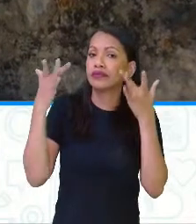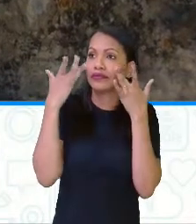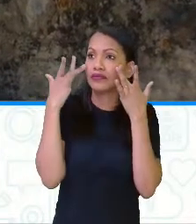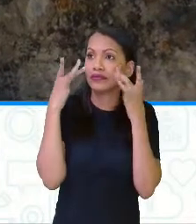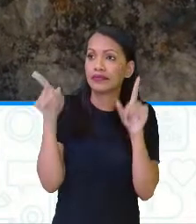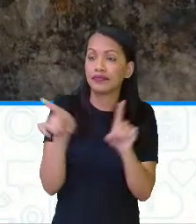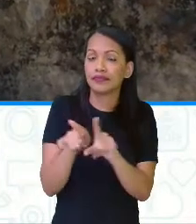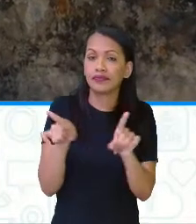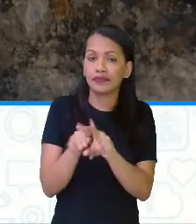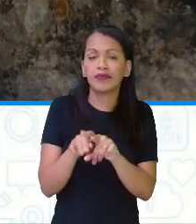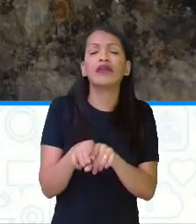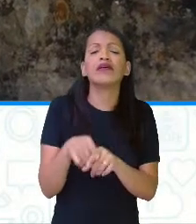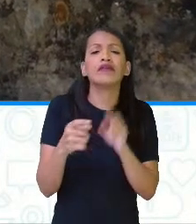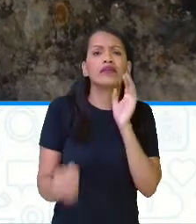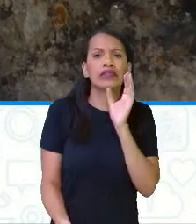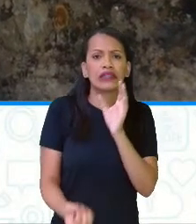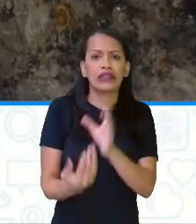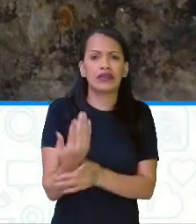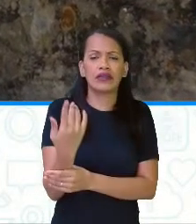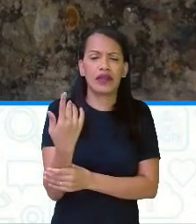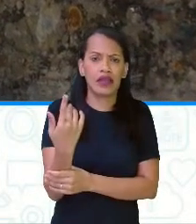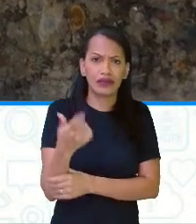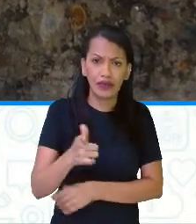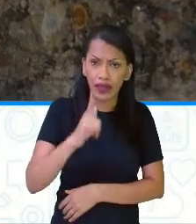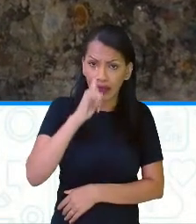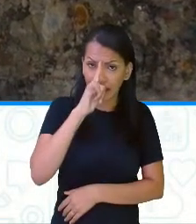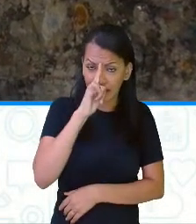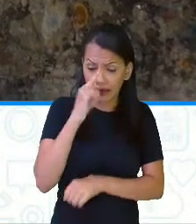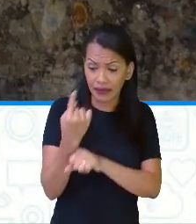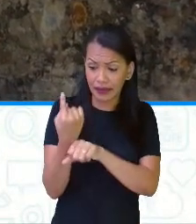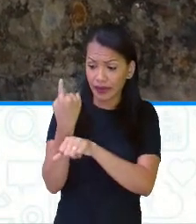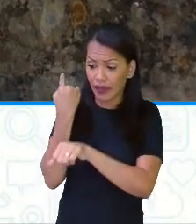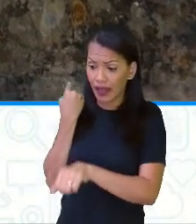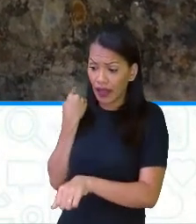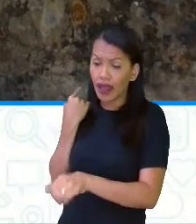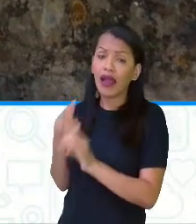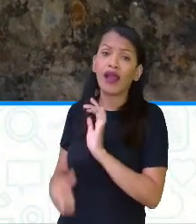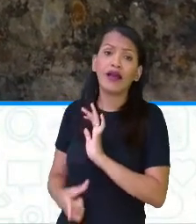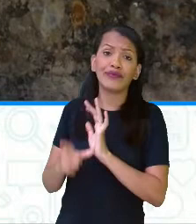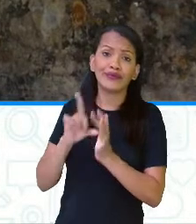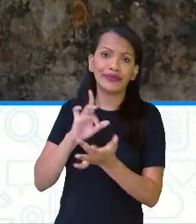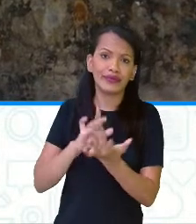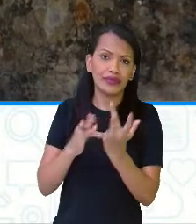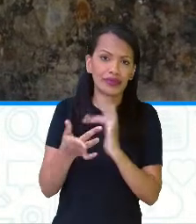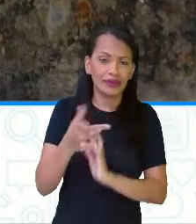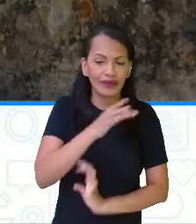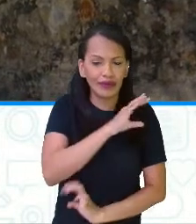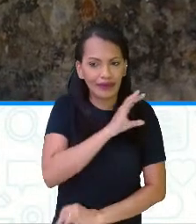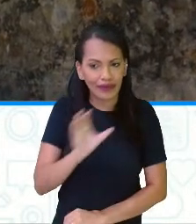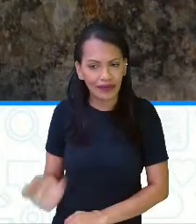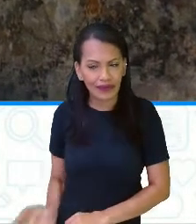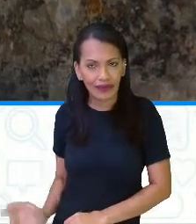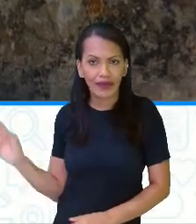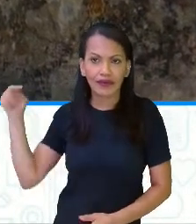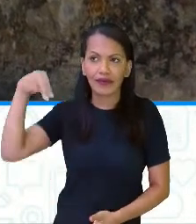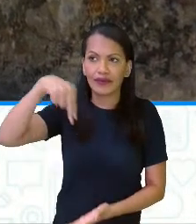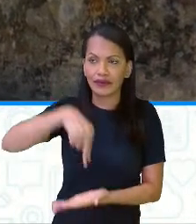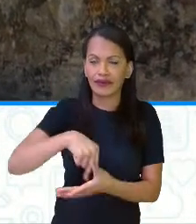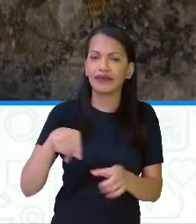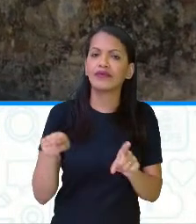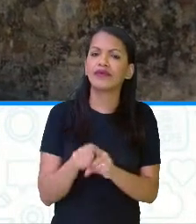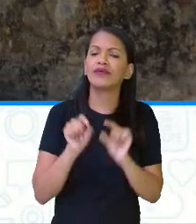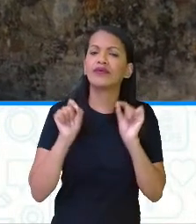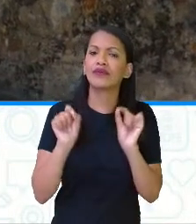Antiga, por volta do século V a.C., onde havia o costume dos cultos e de oferendas